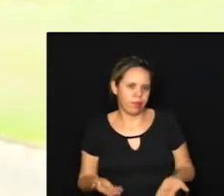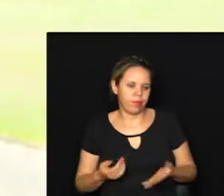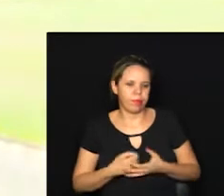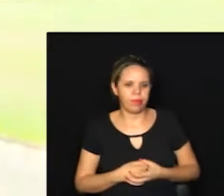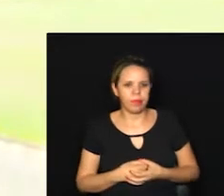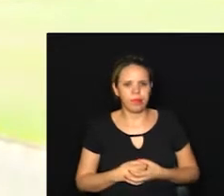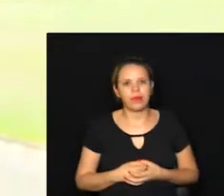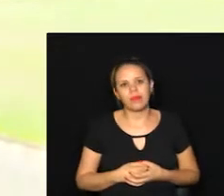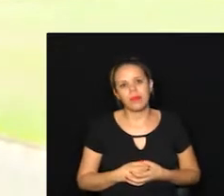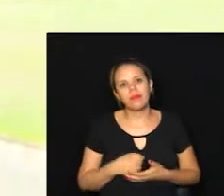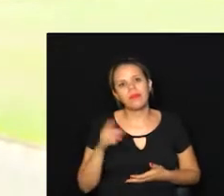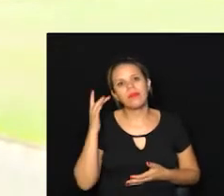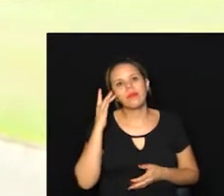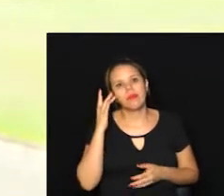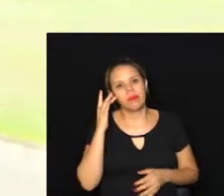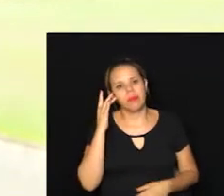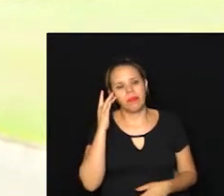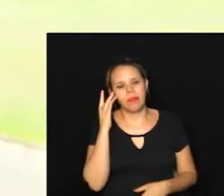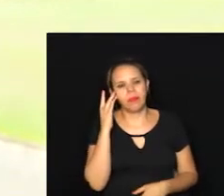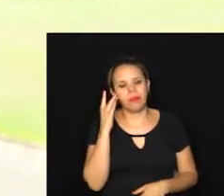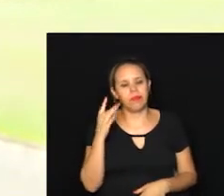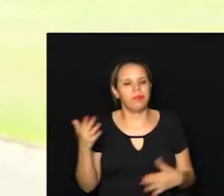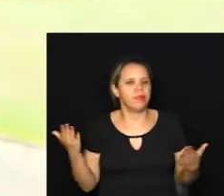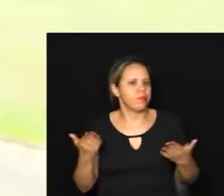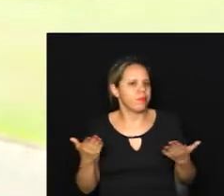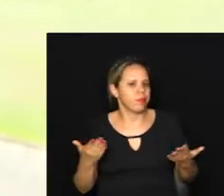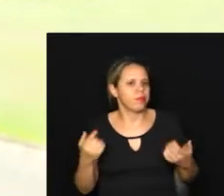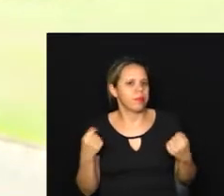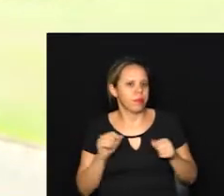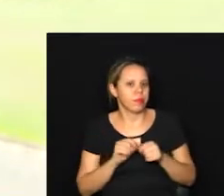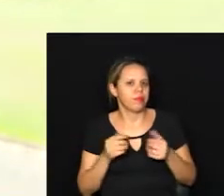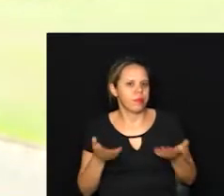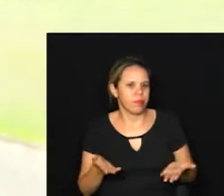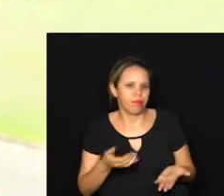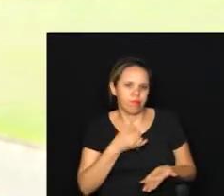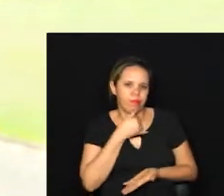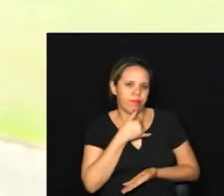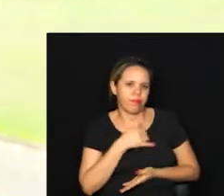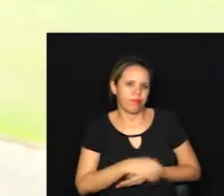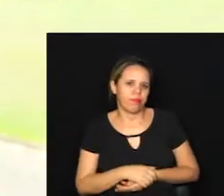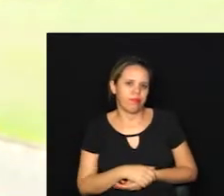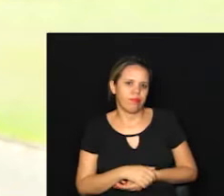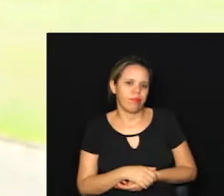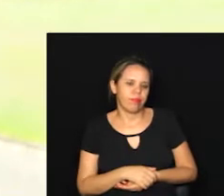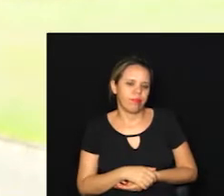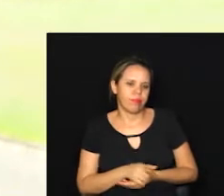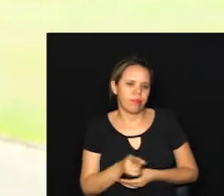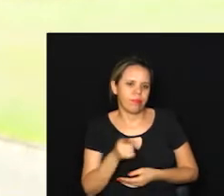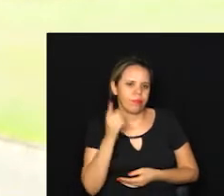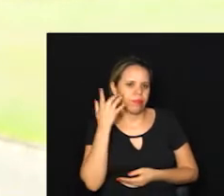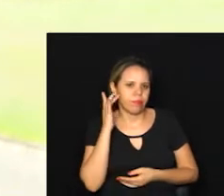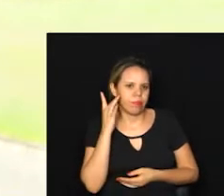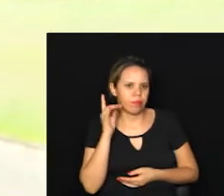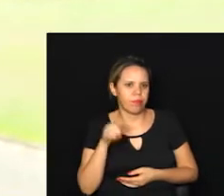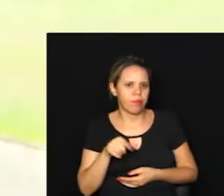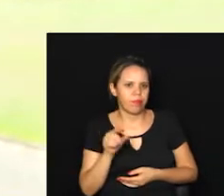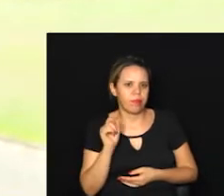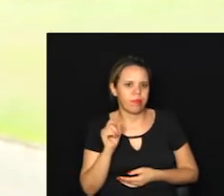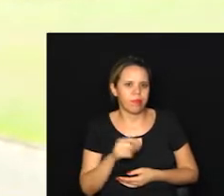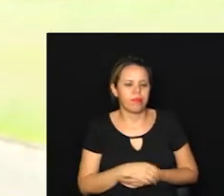ponto, eu acho que hoje tem que ser assim, infelizmente. Você acha que é o caminho, é